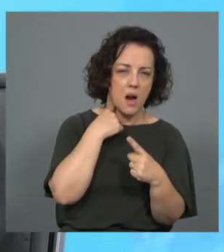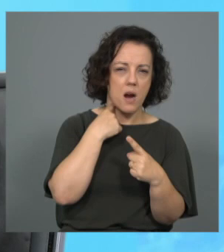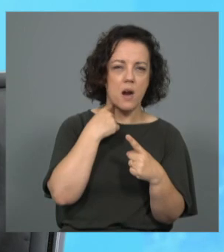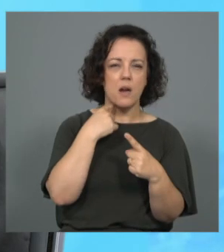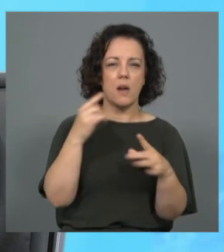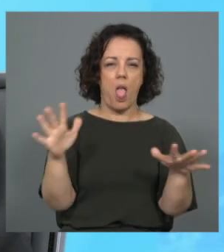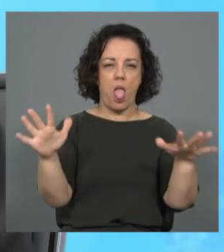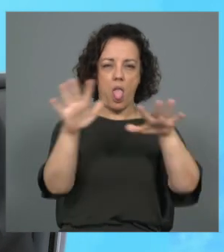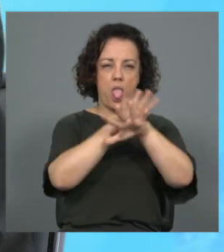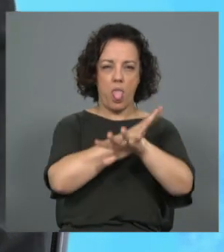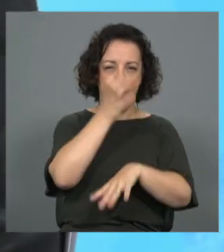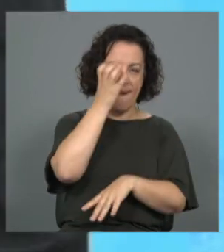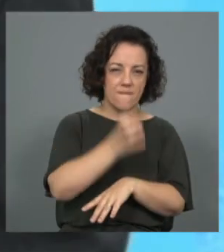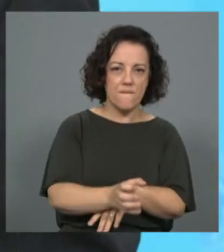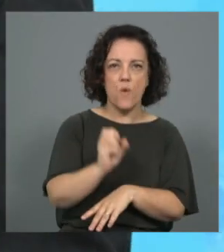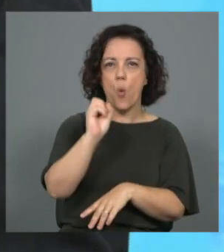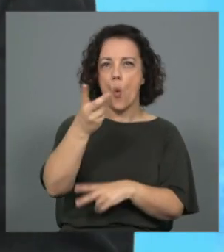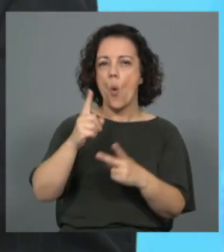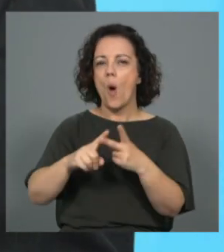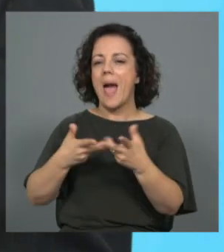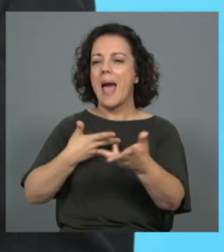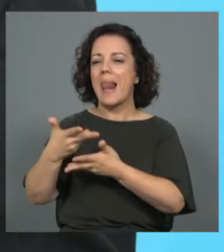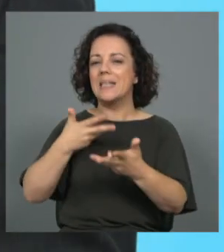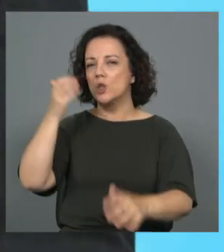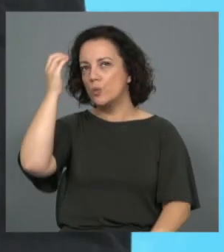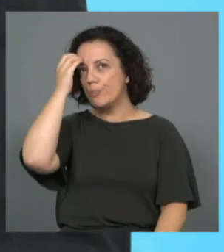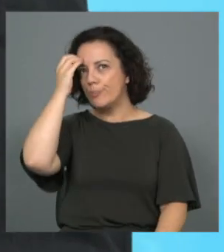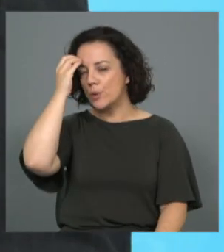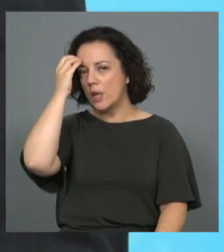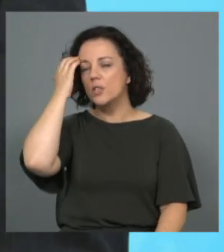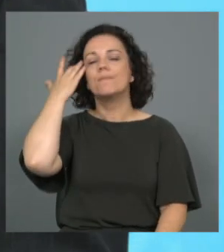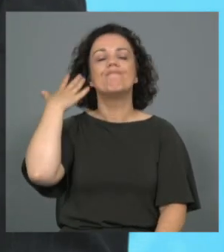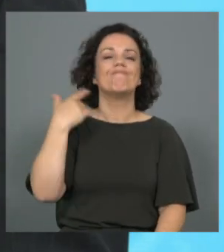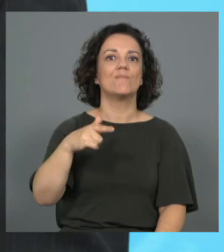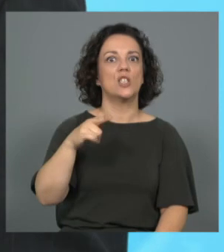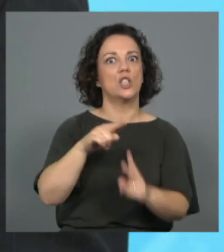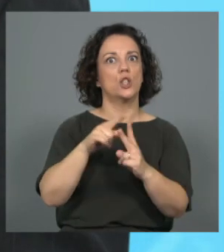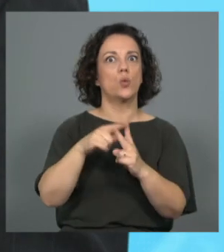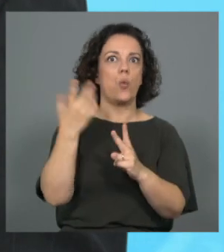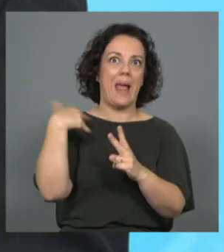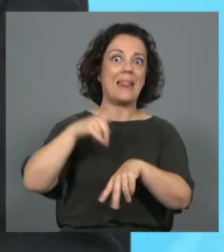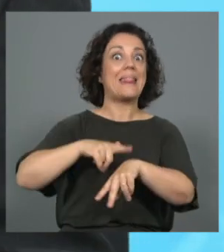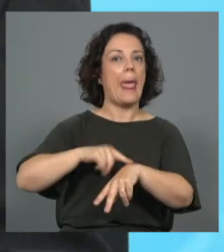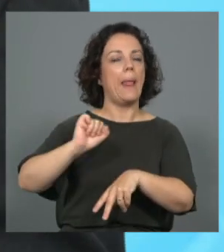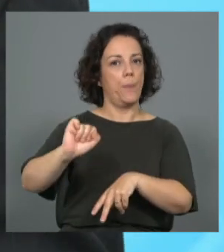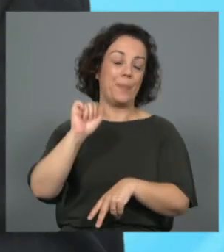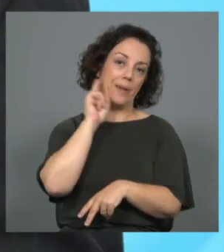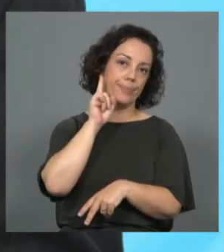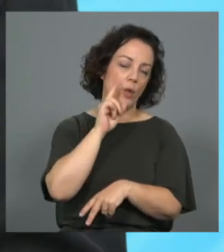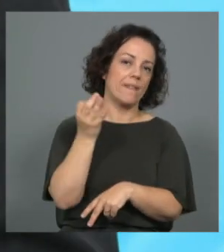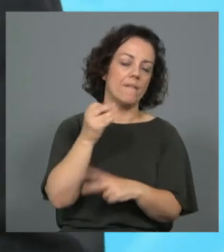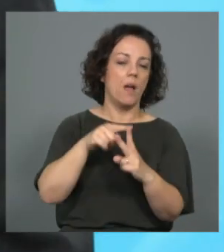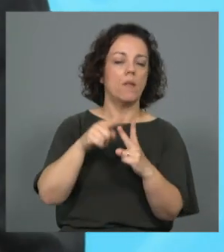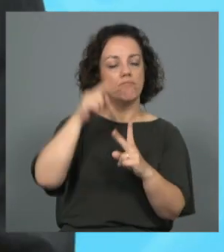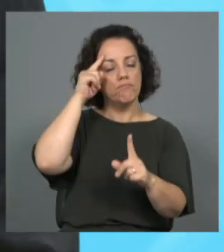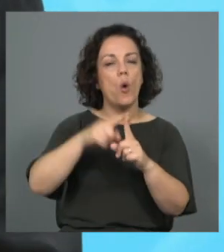as relações morais. Isto eram questões importantes. Isso sim, isso é para todos.